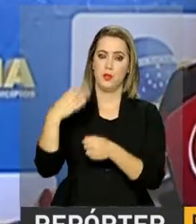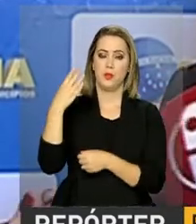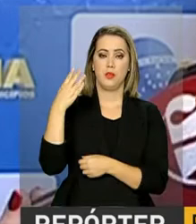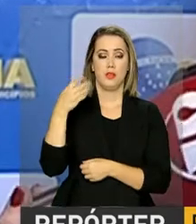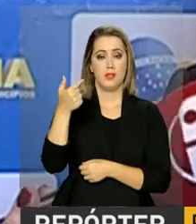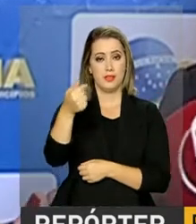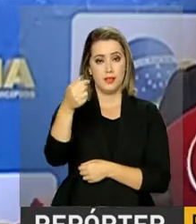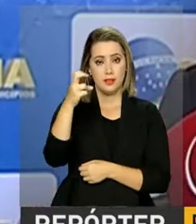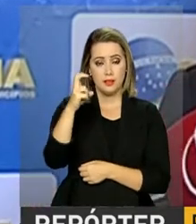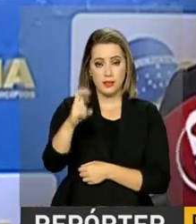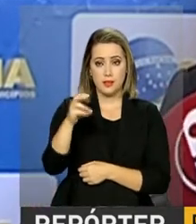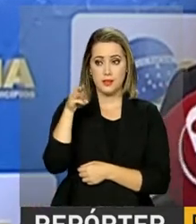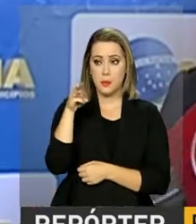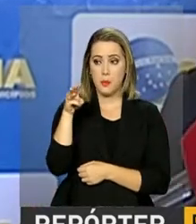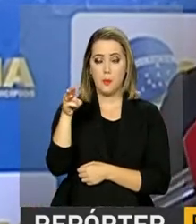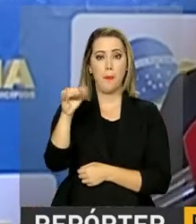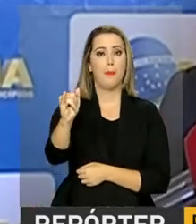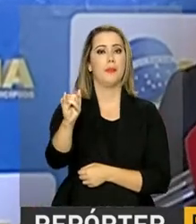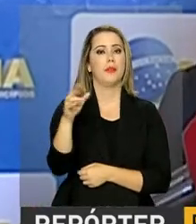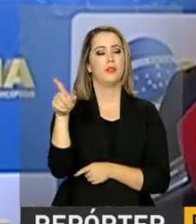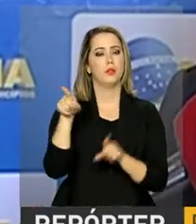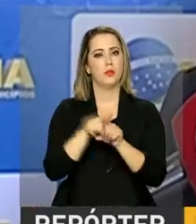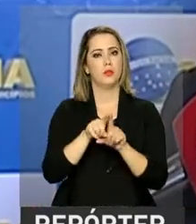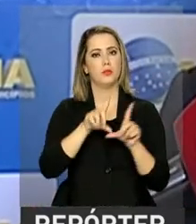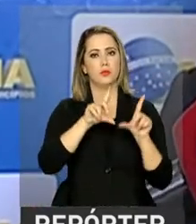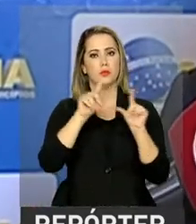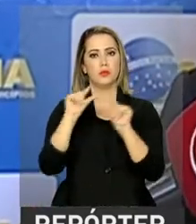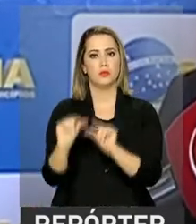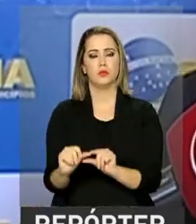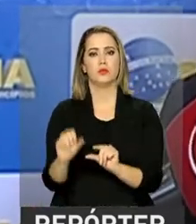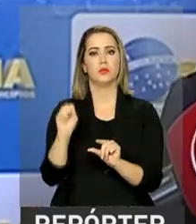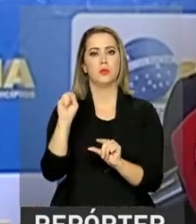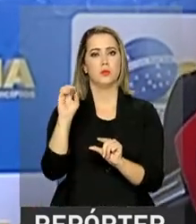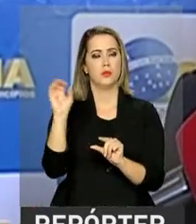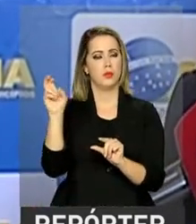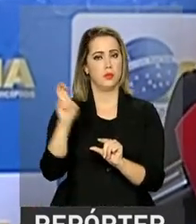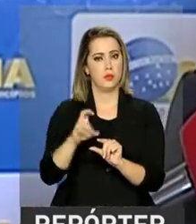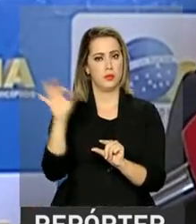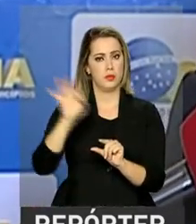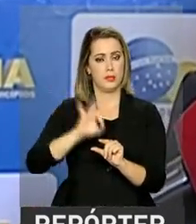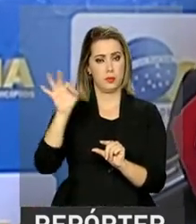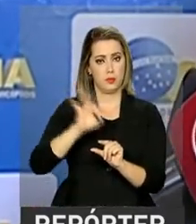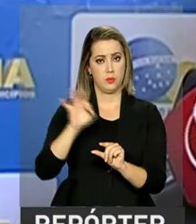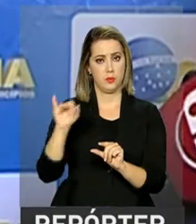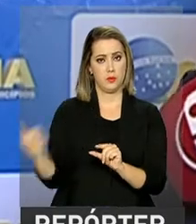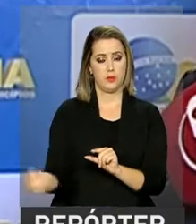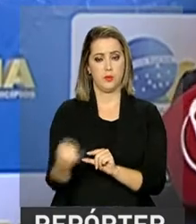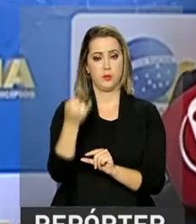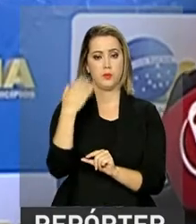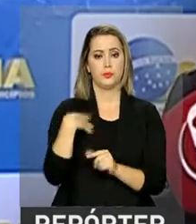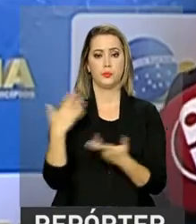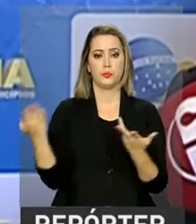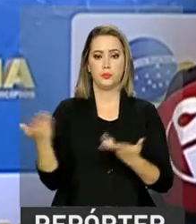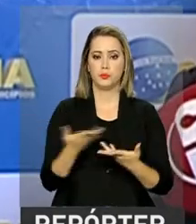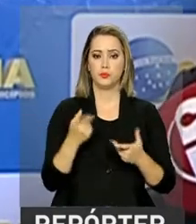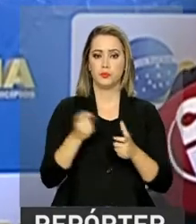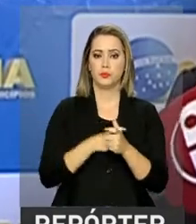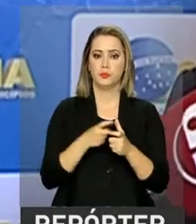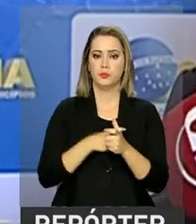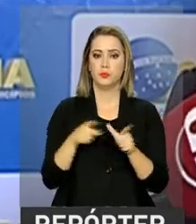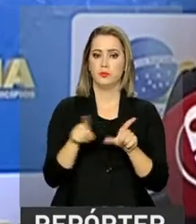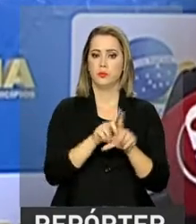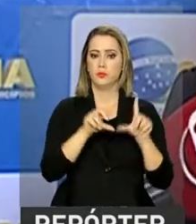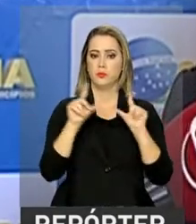ainda com a diminuição de 80% juro que é o que pensa mas já cilic na composição dessa dívida antiga que vence agora vai da